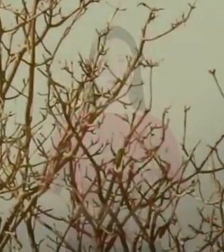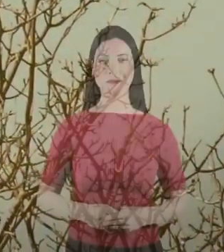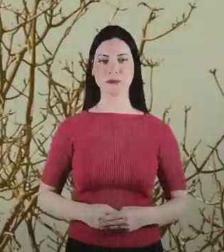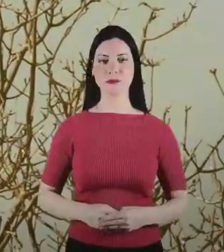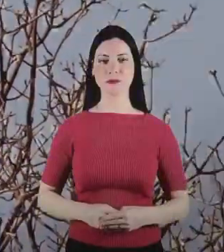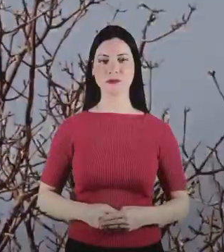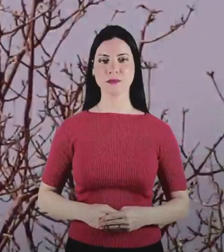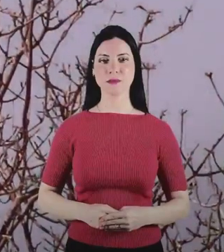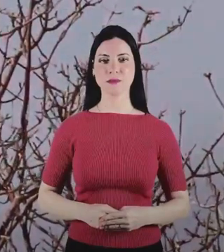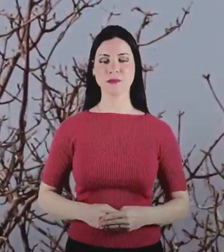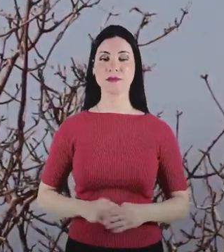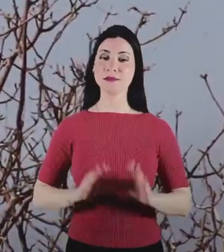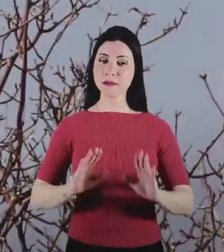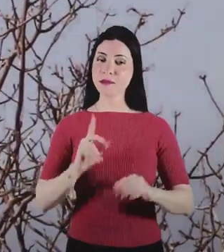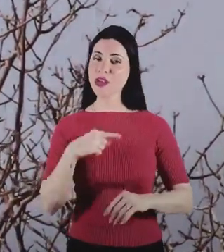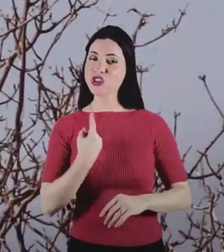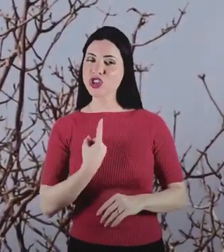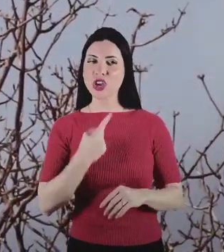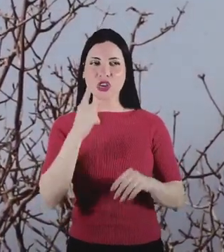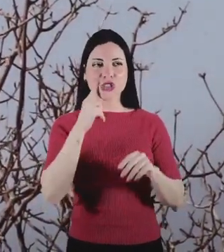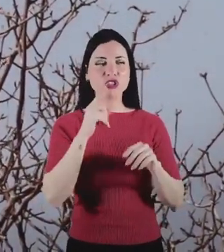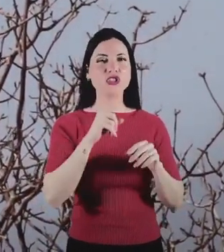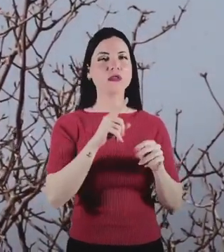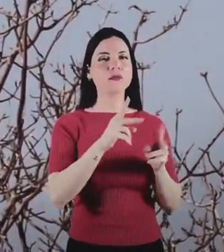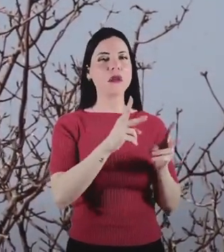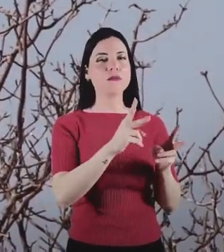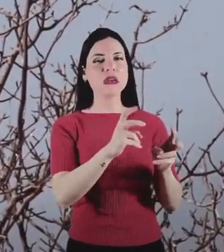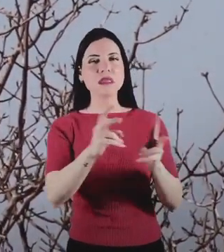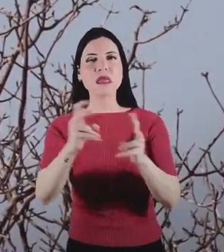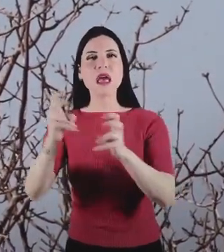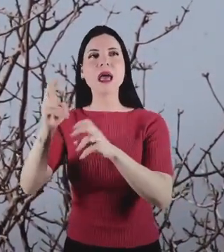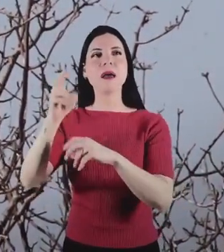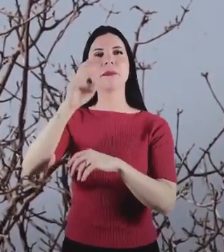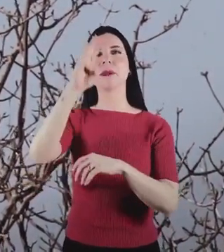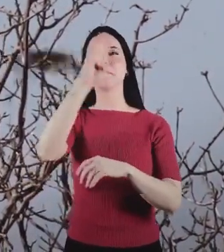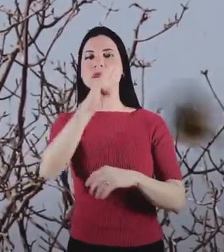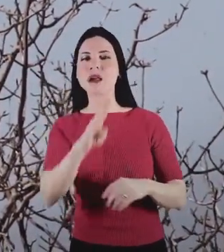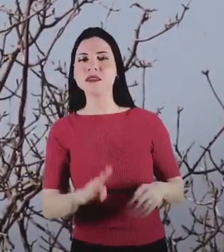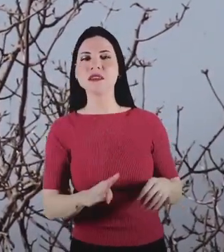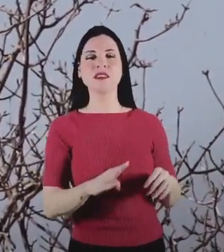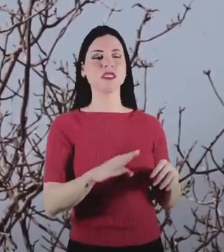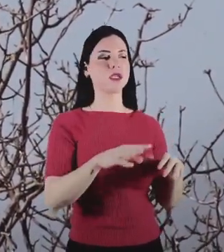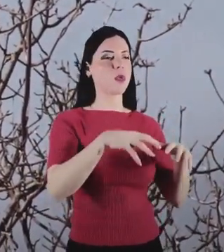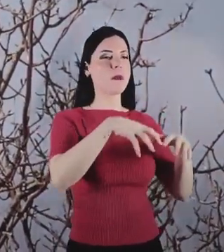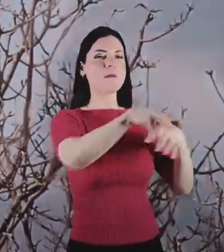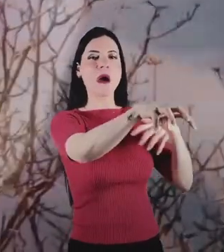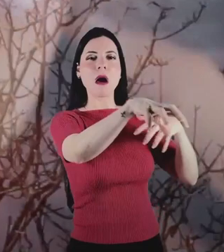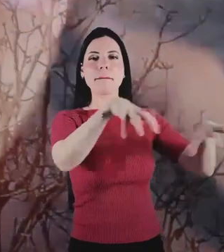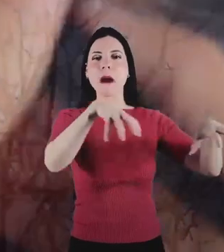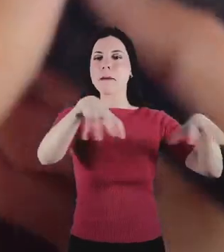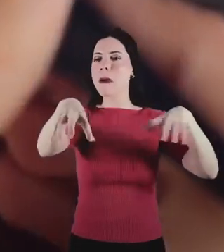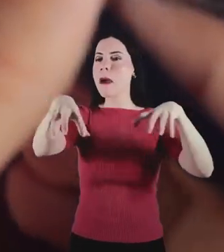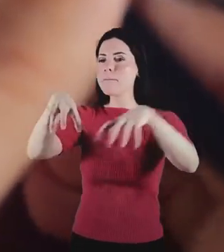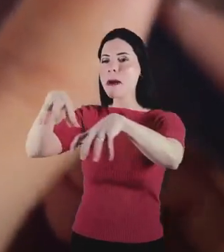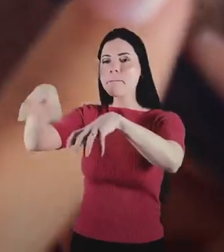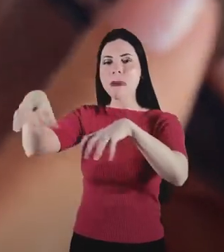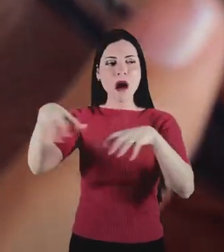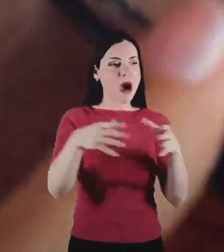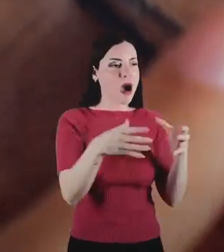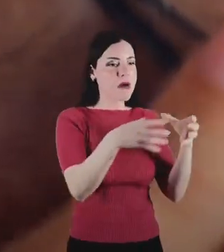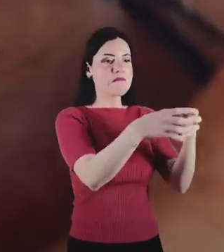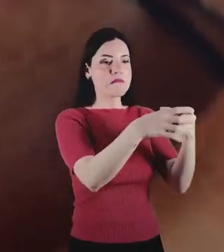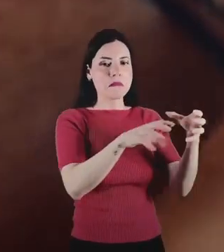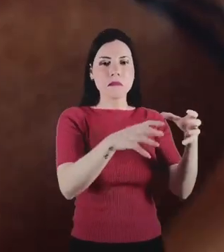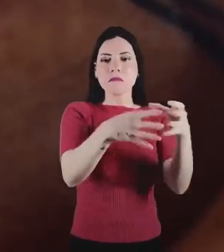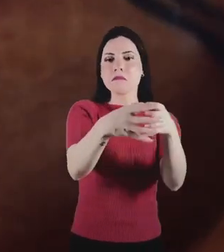A gente vem numa constância no país onde tudo é nichado, né? Tudo é setorizado, tudo é um lugarzinho de